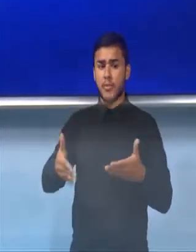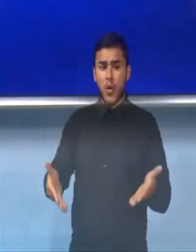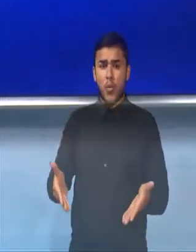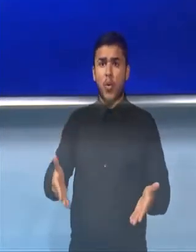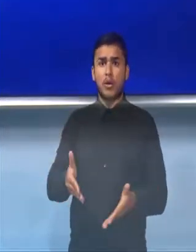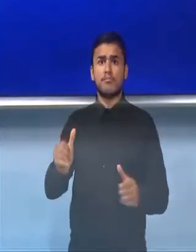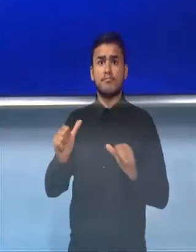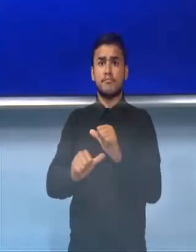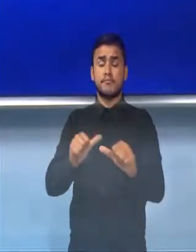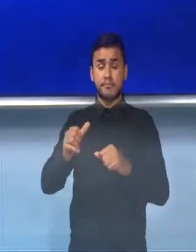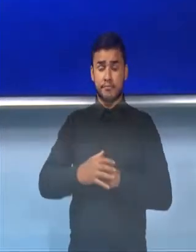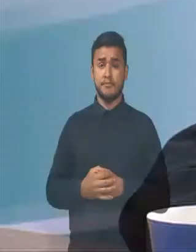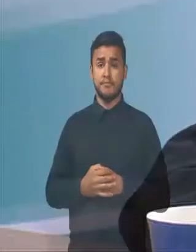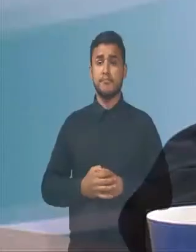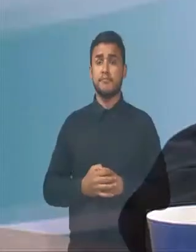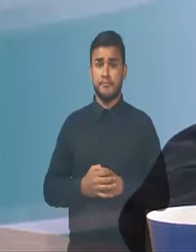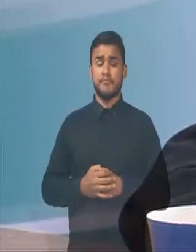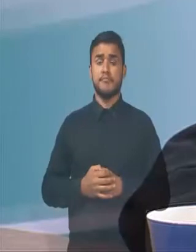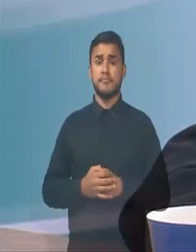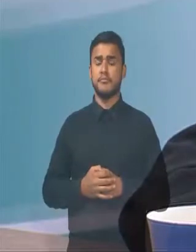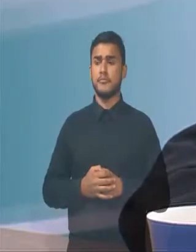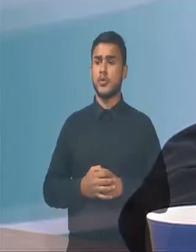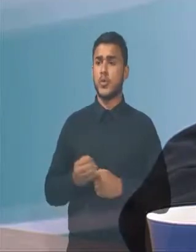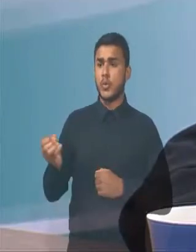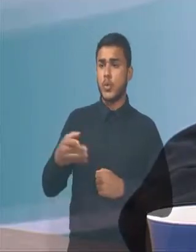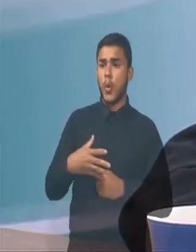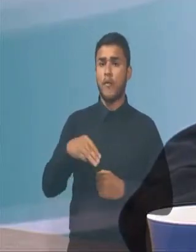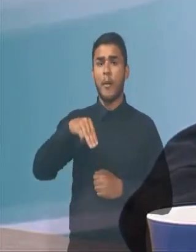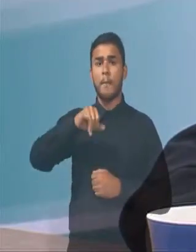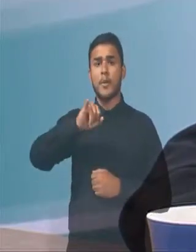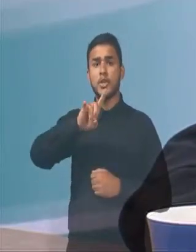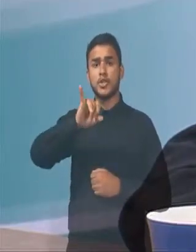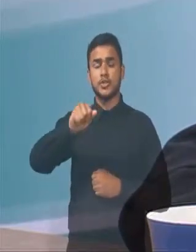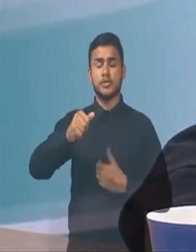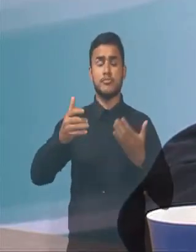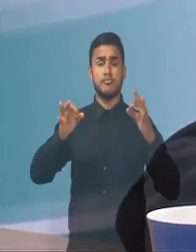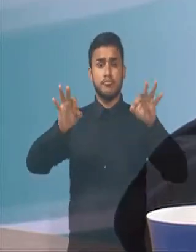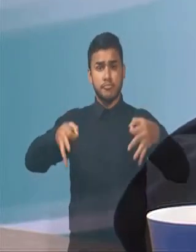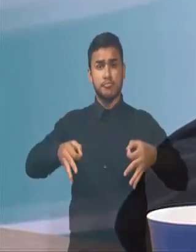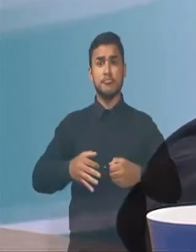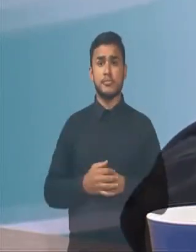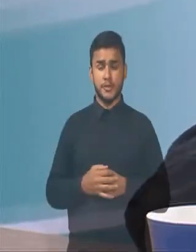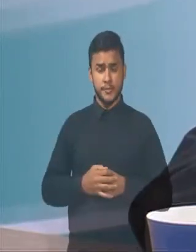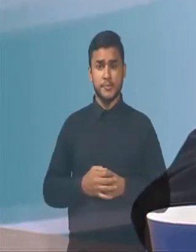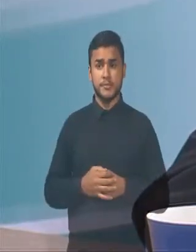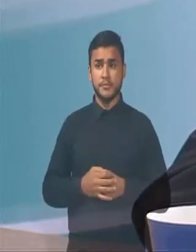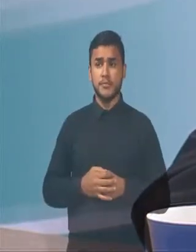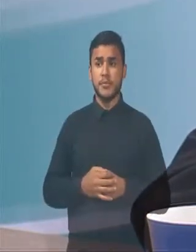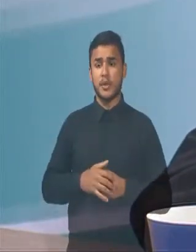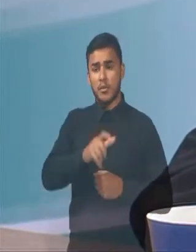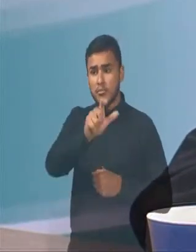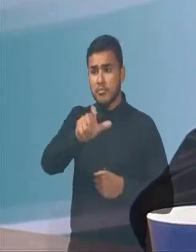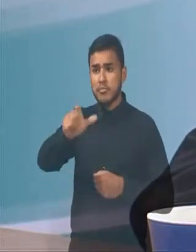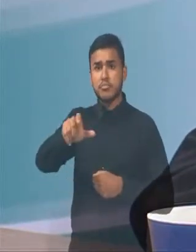hoje no uso dessas novas mídias do que da imprensa tradicional. Completa da formação.